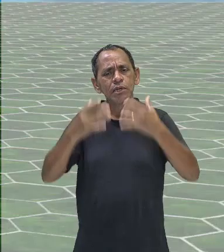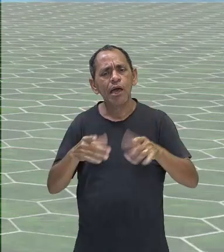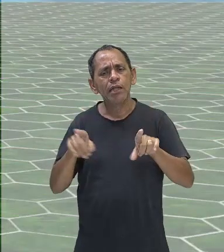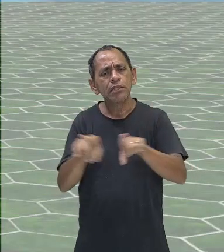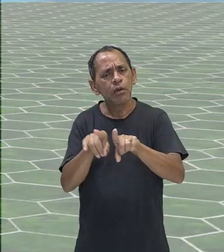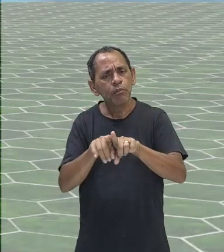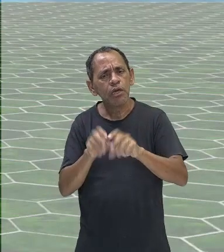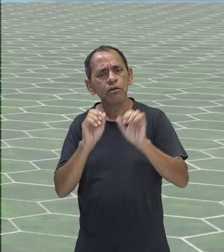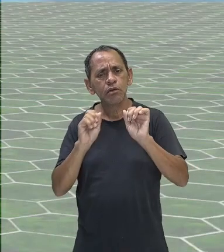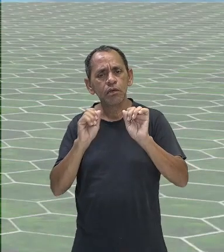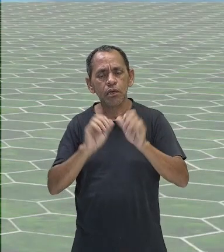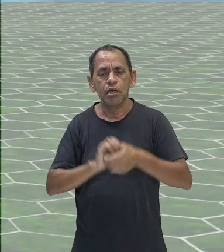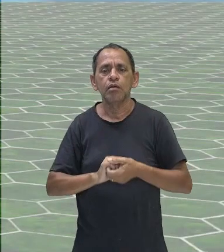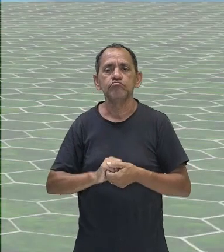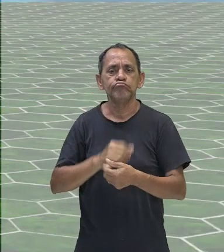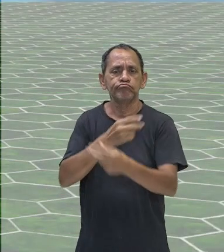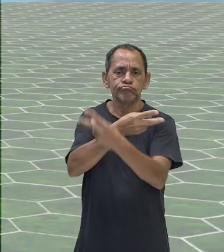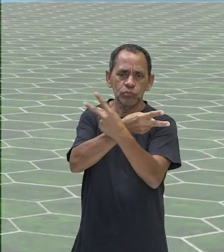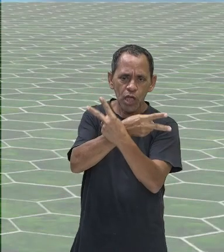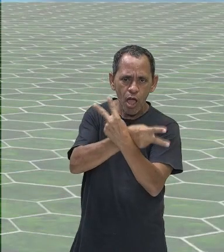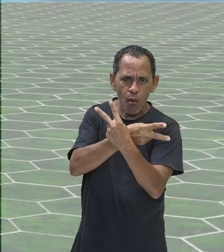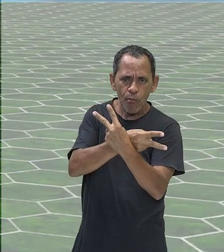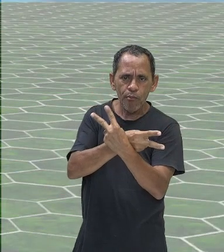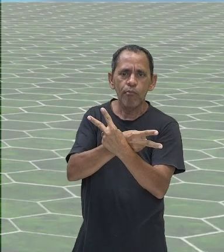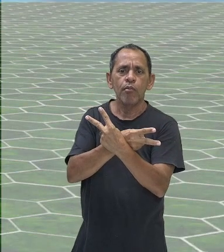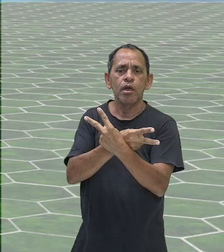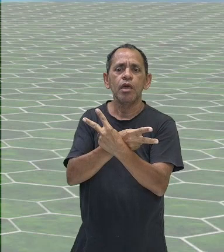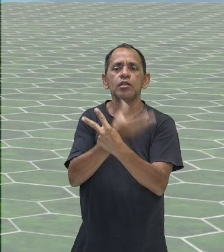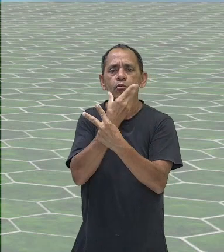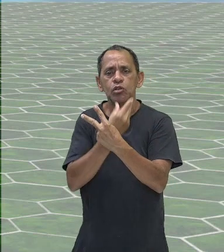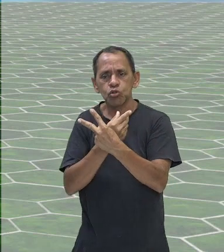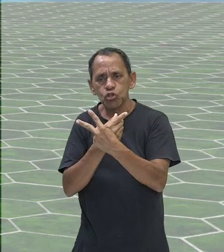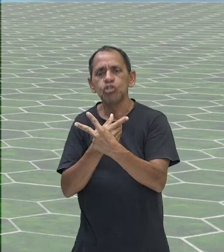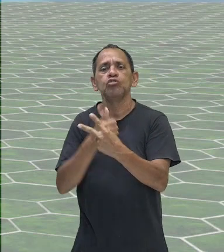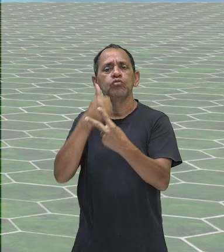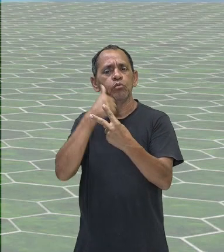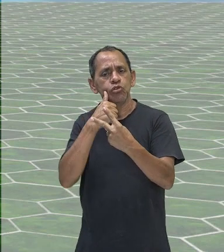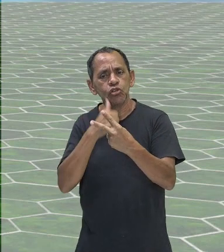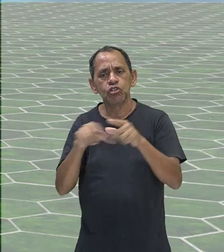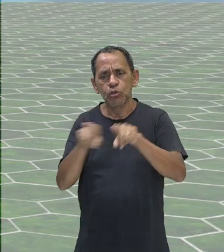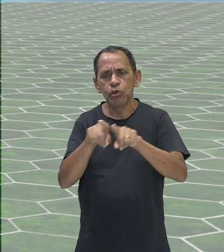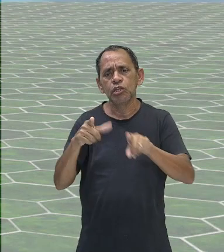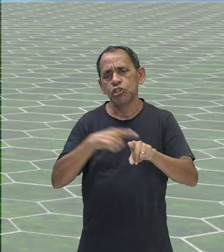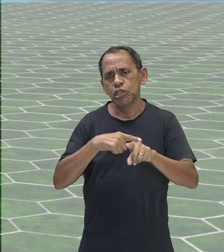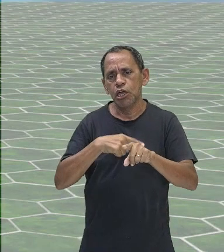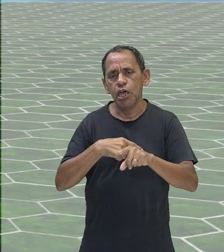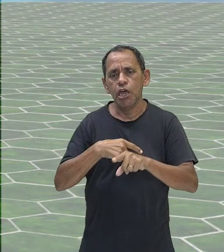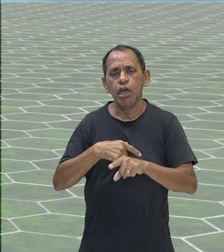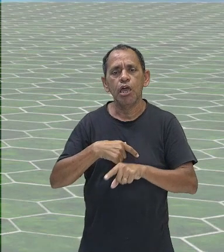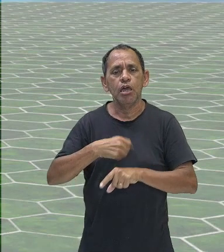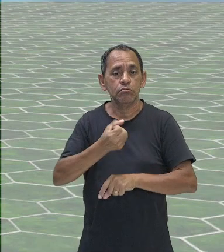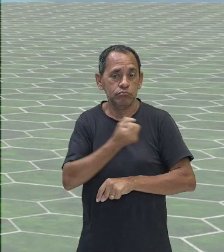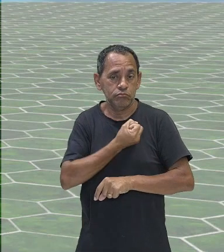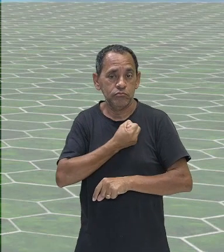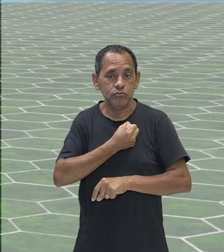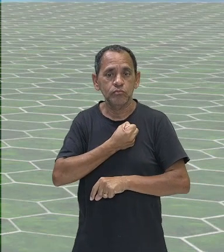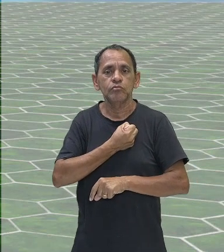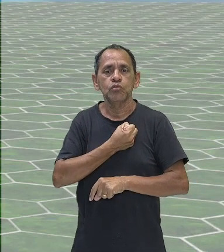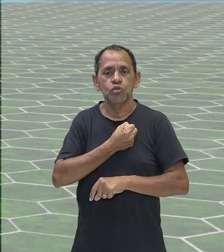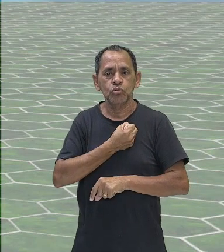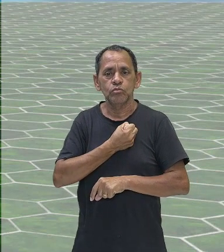que o gameta masculino e o gameta feminino, eles têm ali o número N de